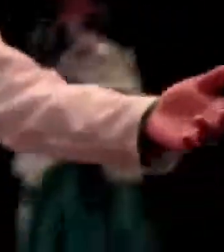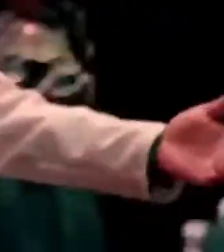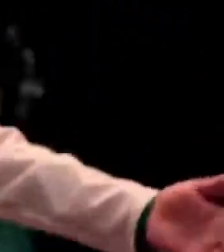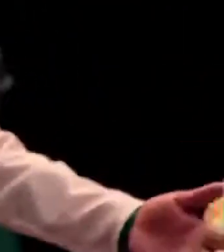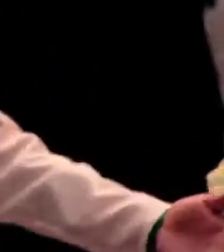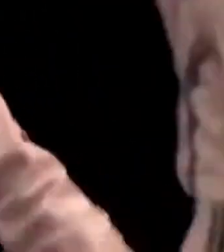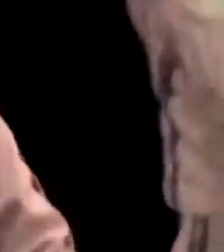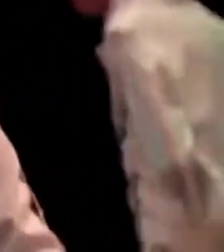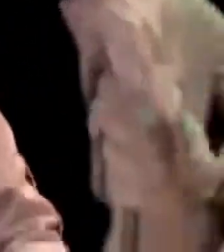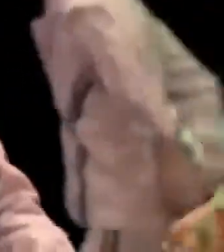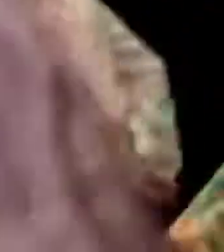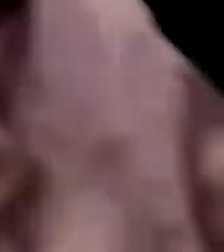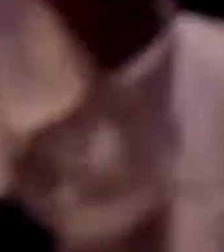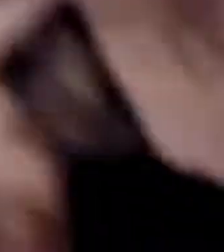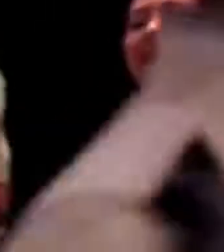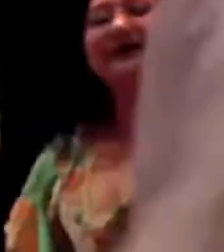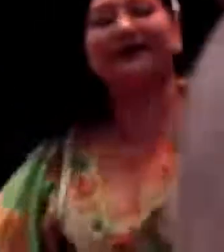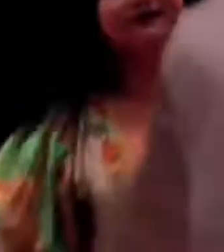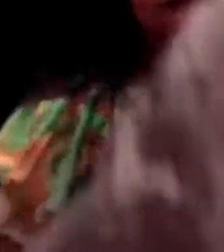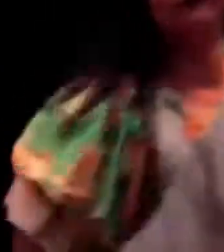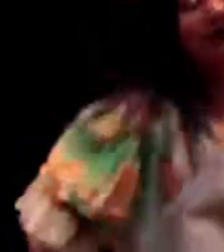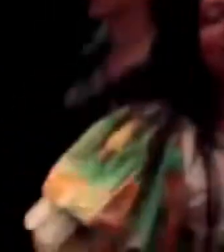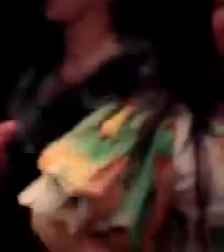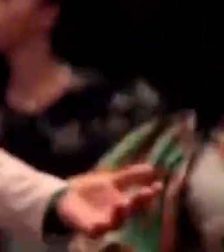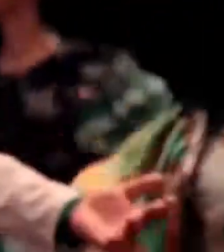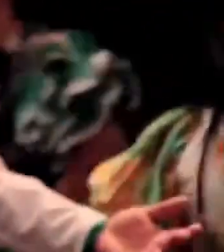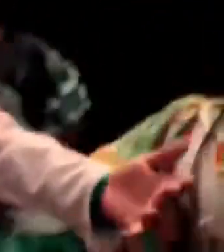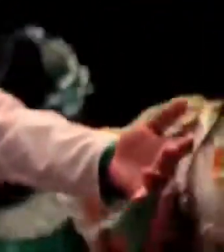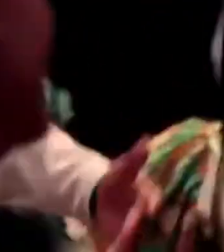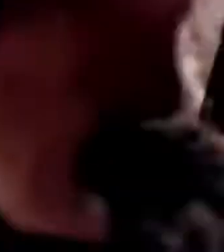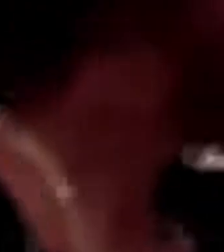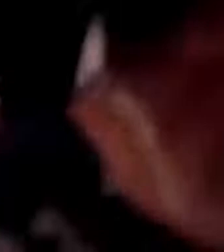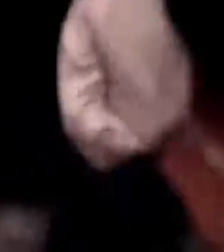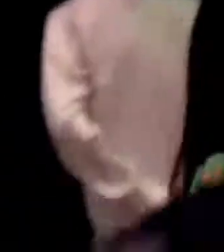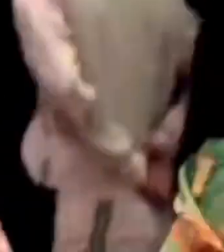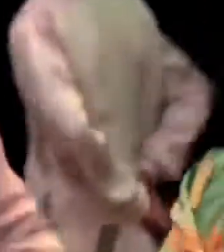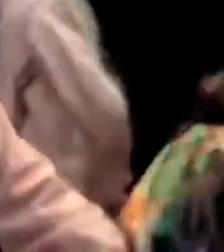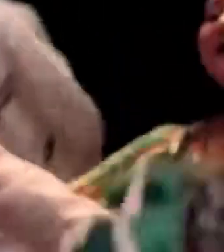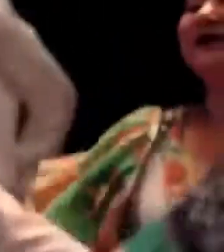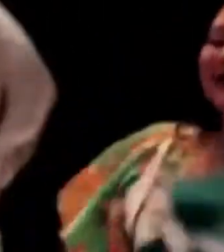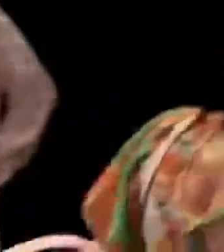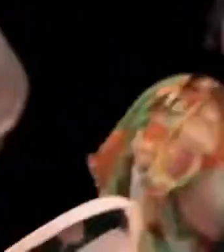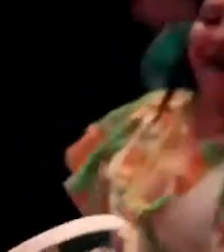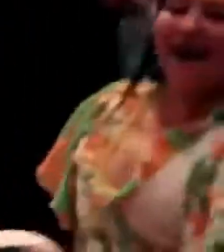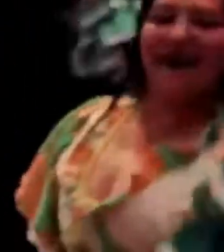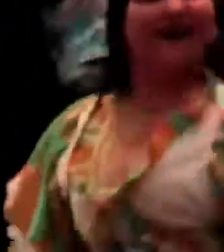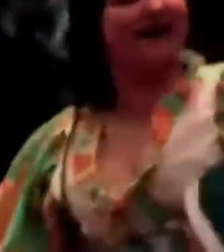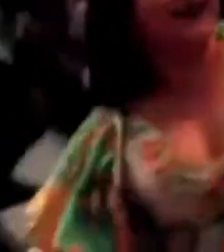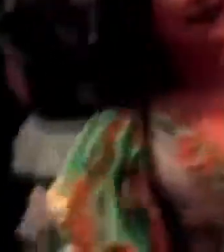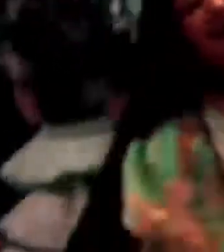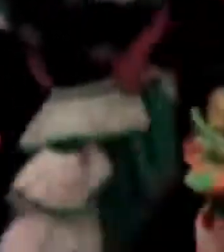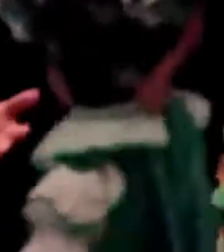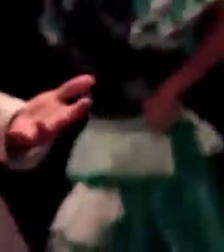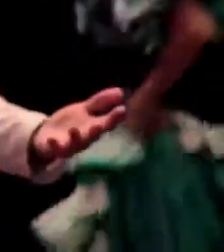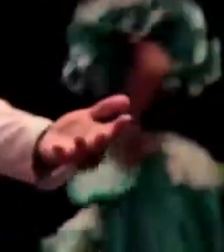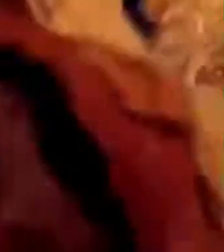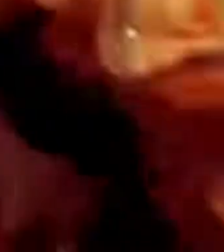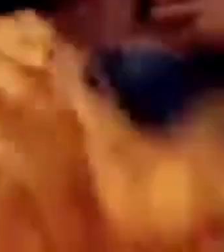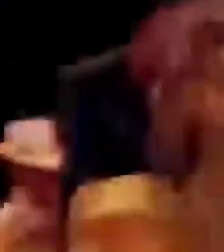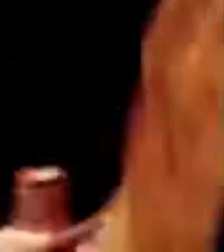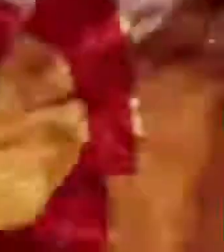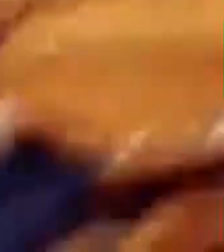Vamos pra Mandacaru, venha pra gente pisar. Mandacaru vem com muita tradição. Vem dançar com alegria nessa noite de São